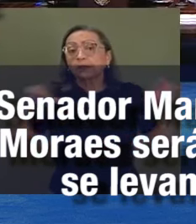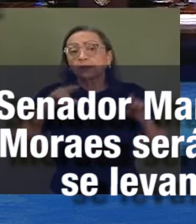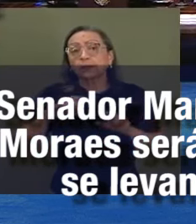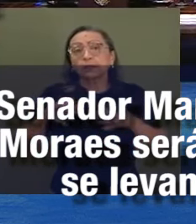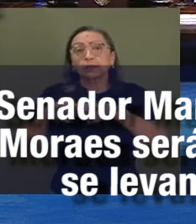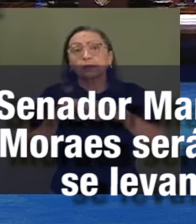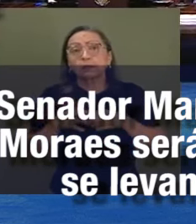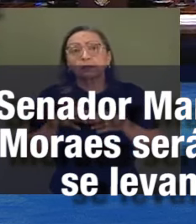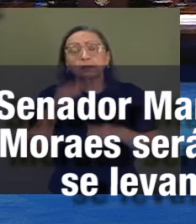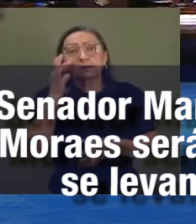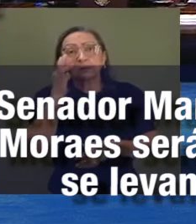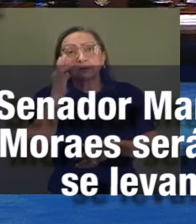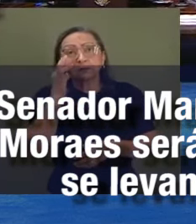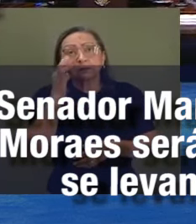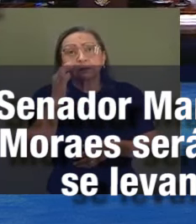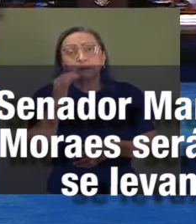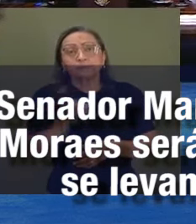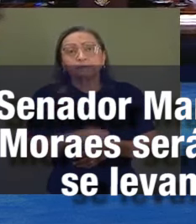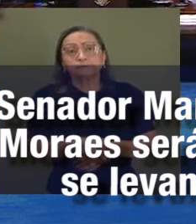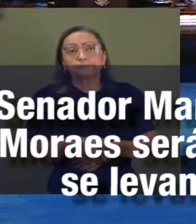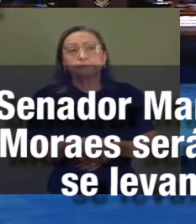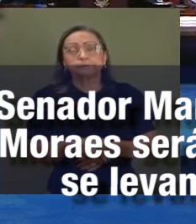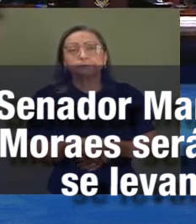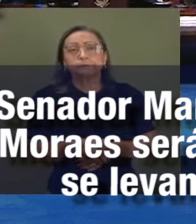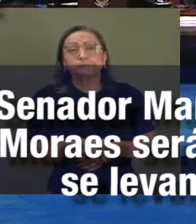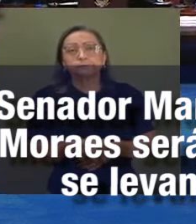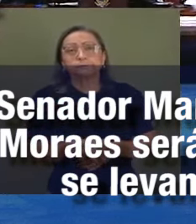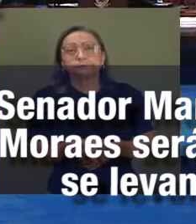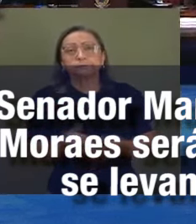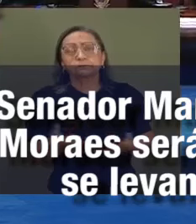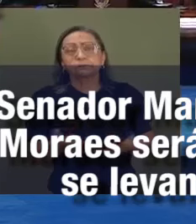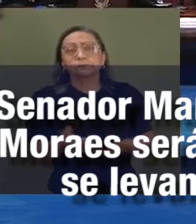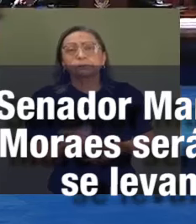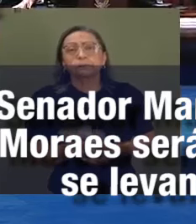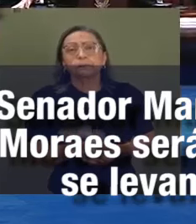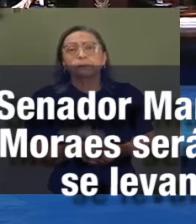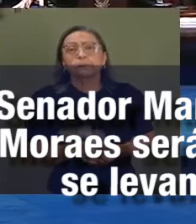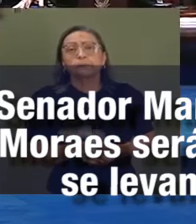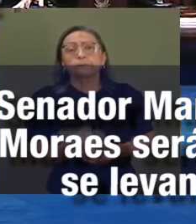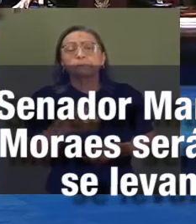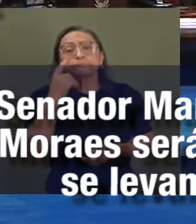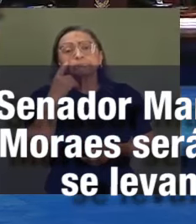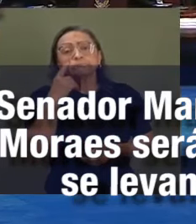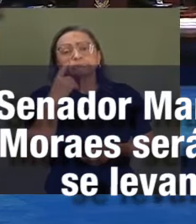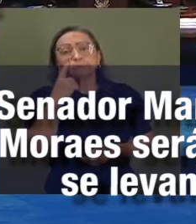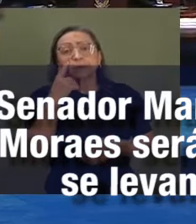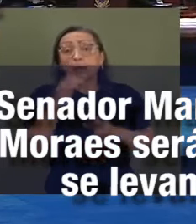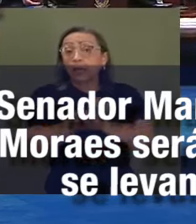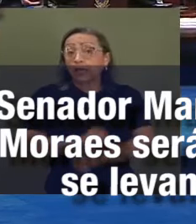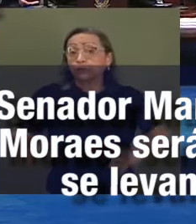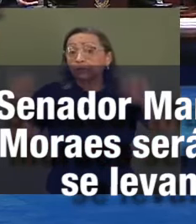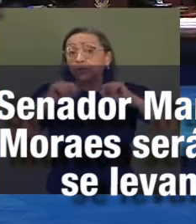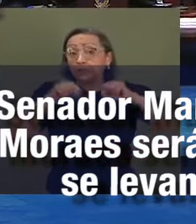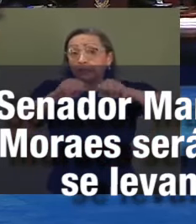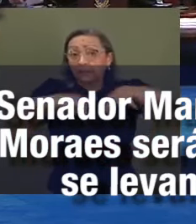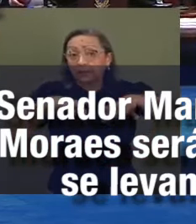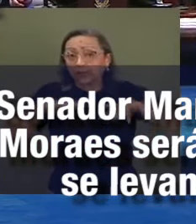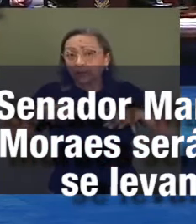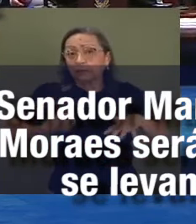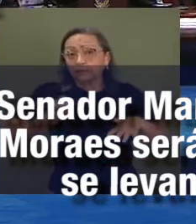eles têm um prazo apenas de 5 minutos, o pronunciamento de Vossa Excelência são 20, para anunciar aqui a presença no plenário do